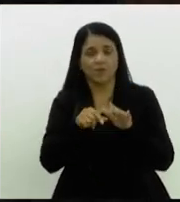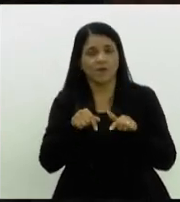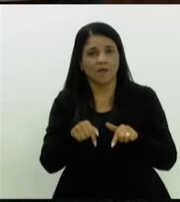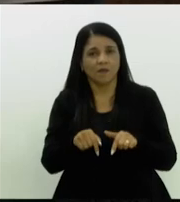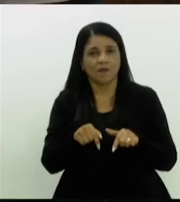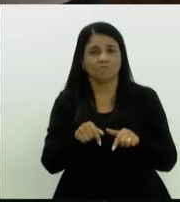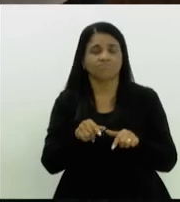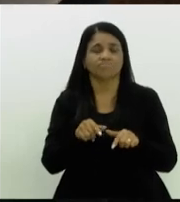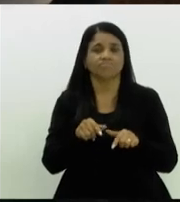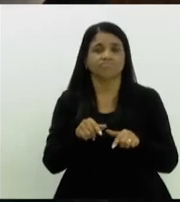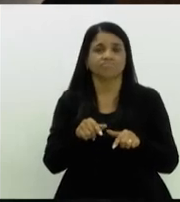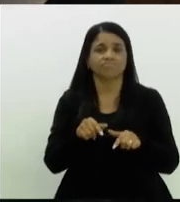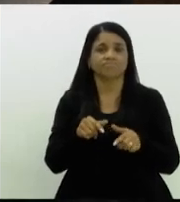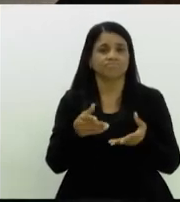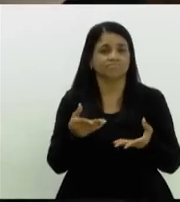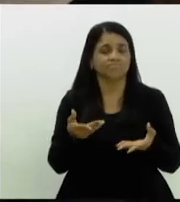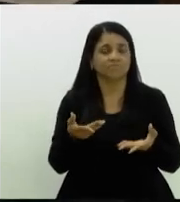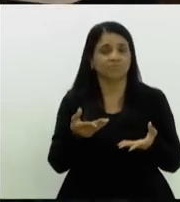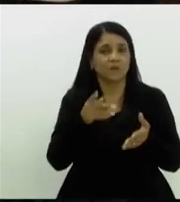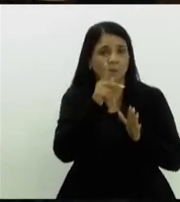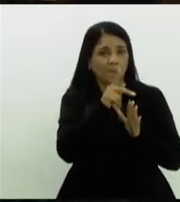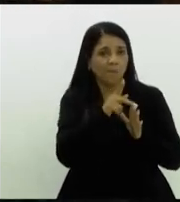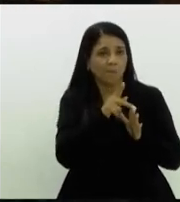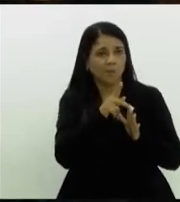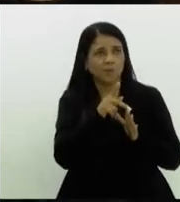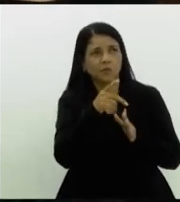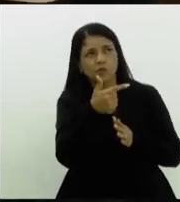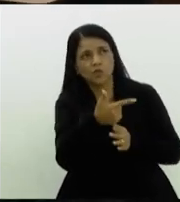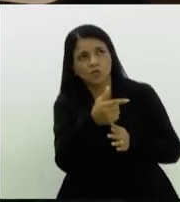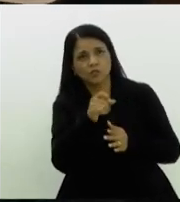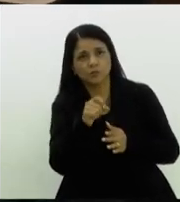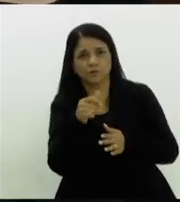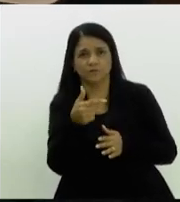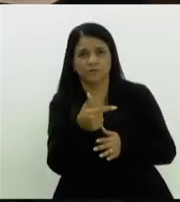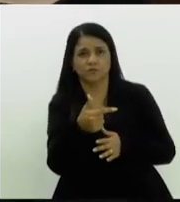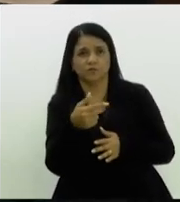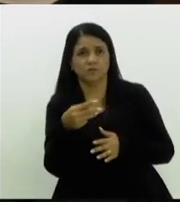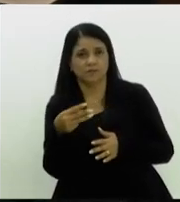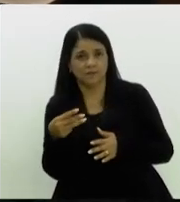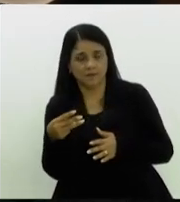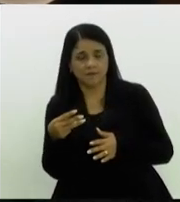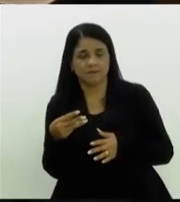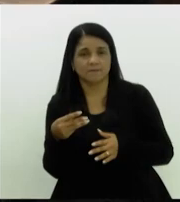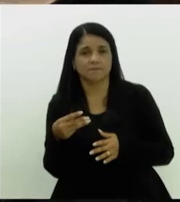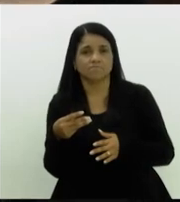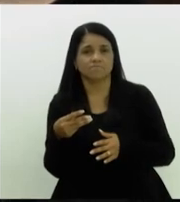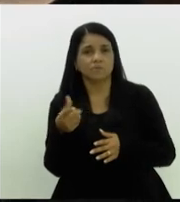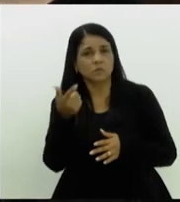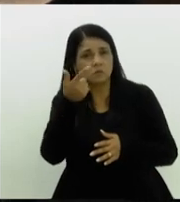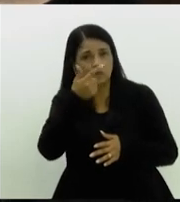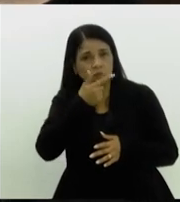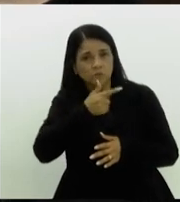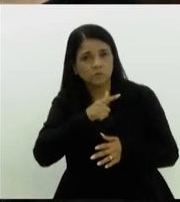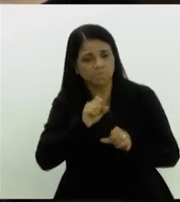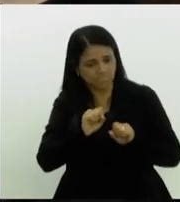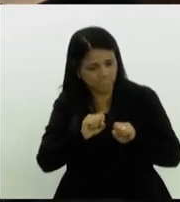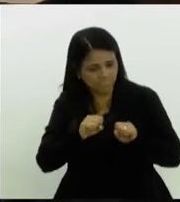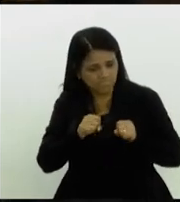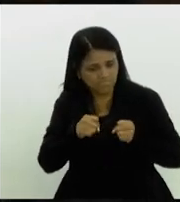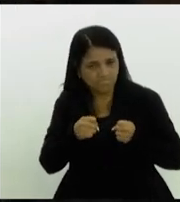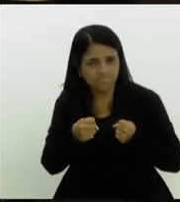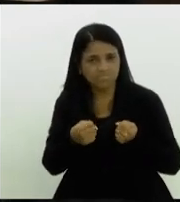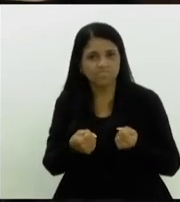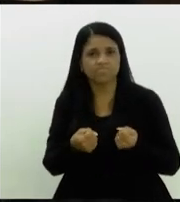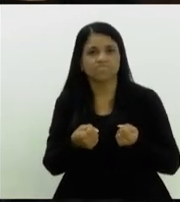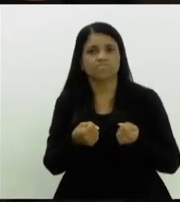casa, tramitam nessa casa, referente ao ano de 2023, a gente pudesse fazer uma força-tarefa,